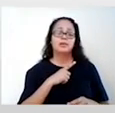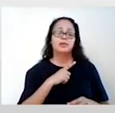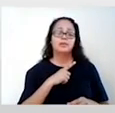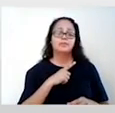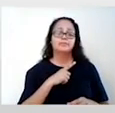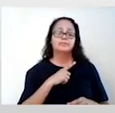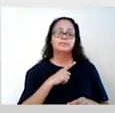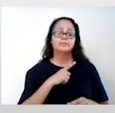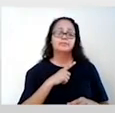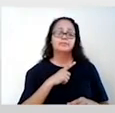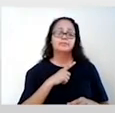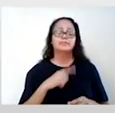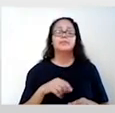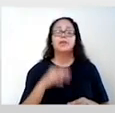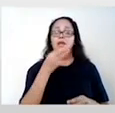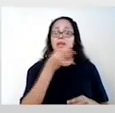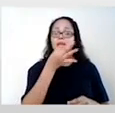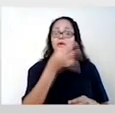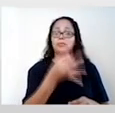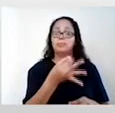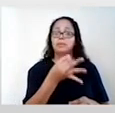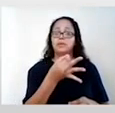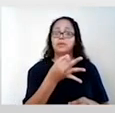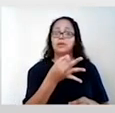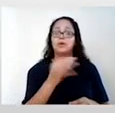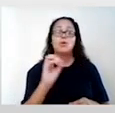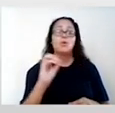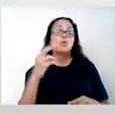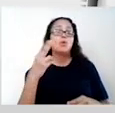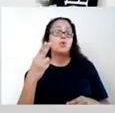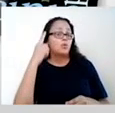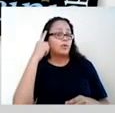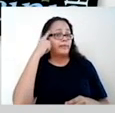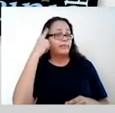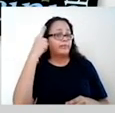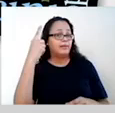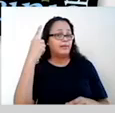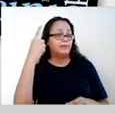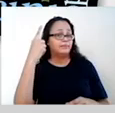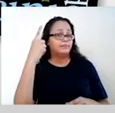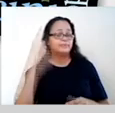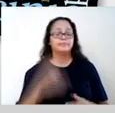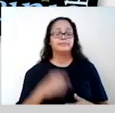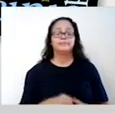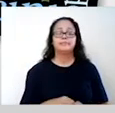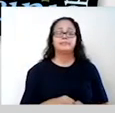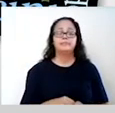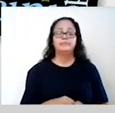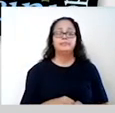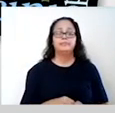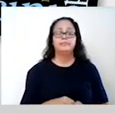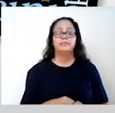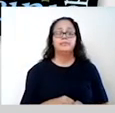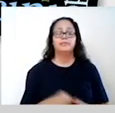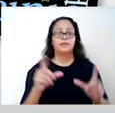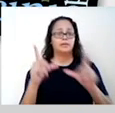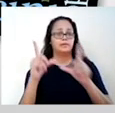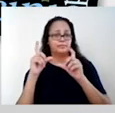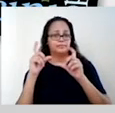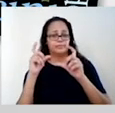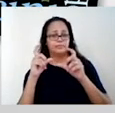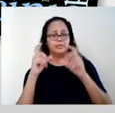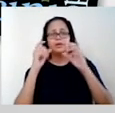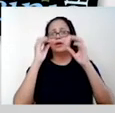fim de embasar uma determinada opinião ou ideia. E olha aí, então, os argumentos, ele desperta